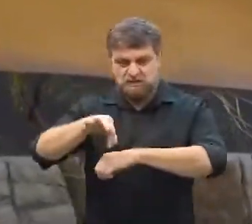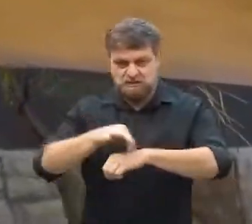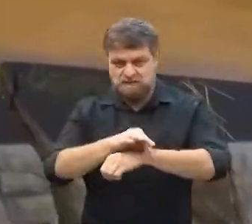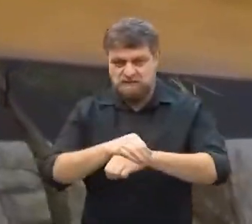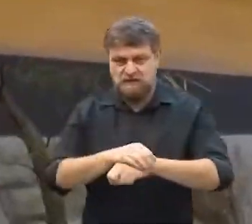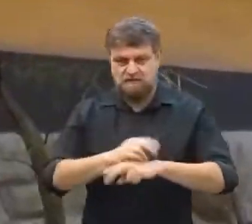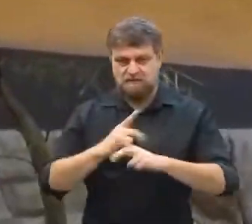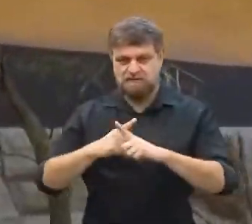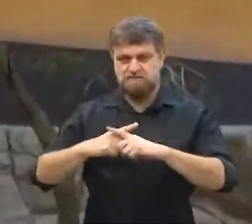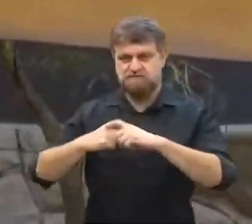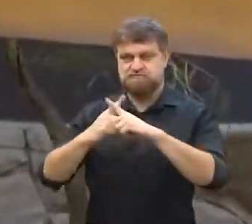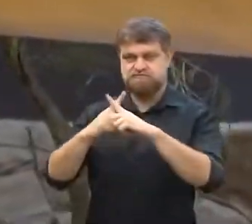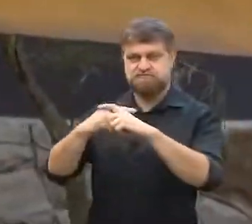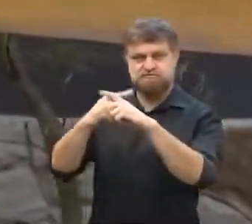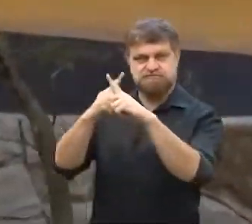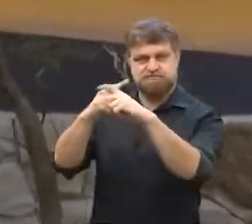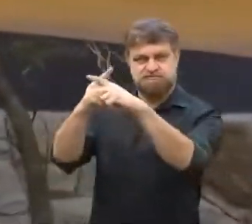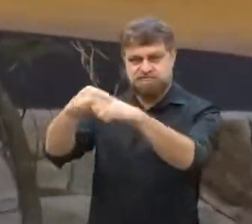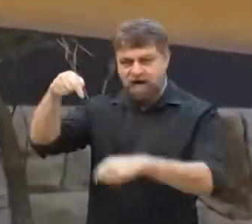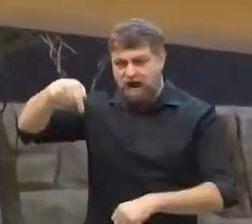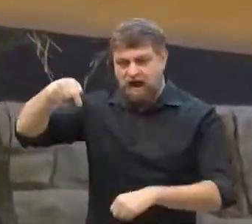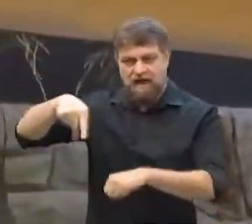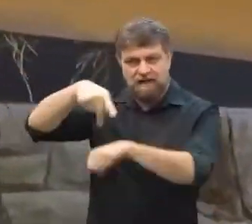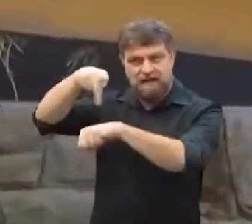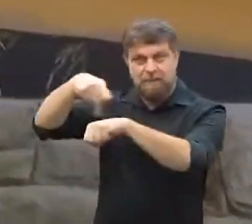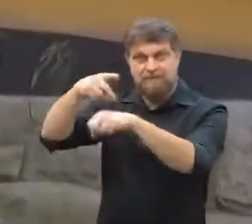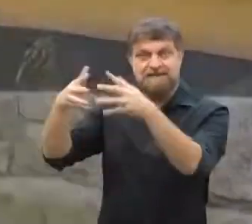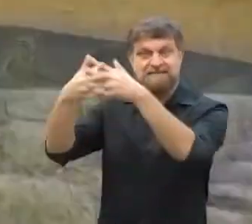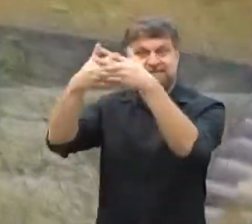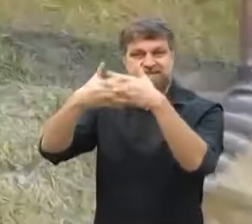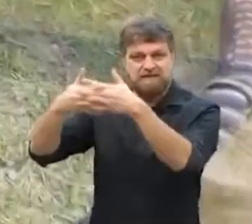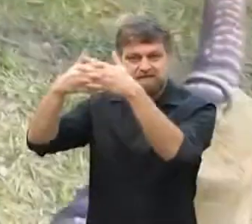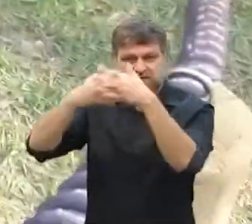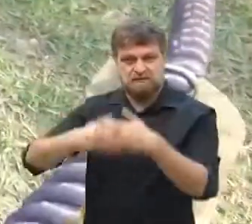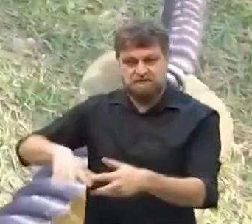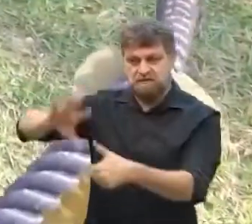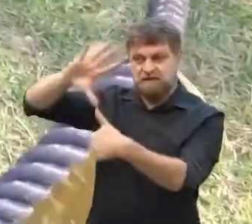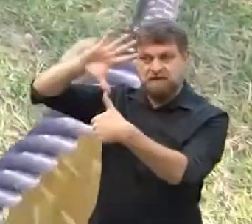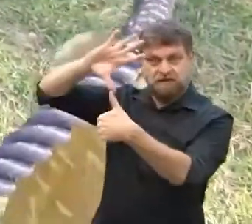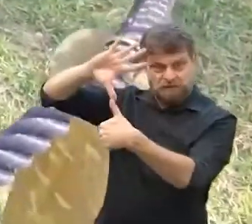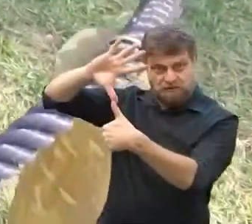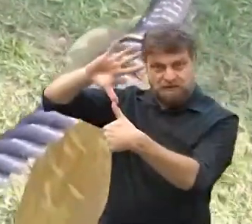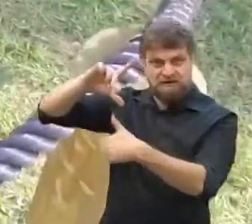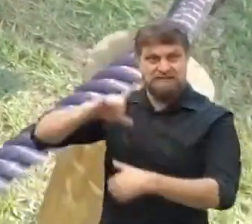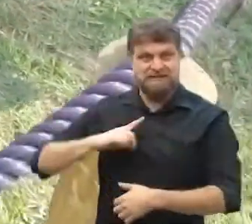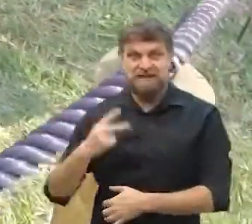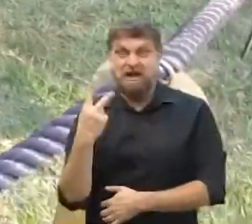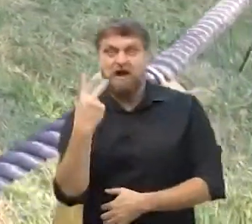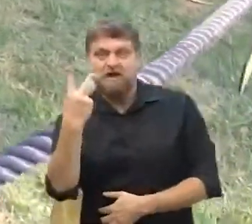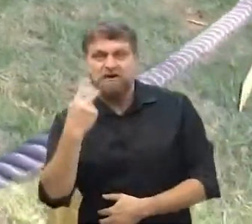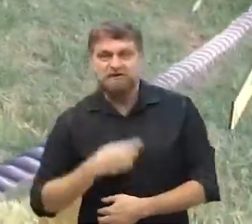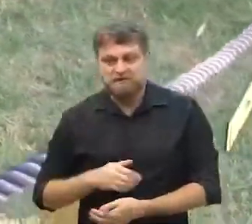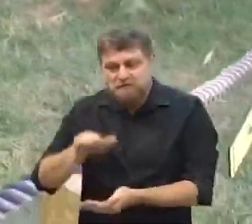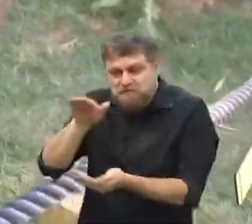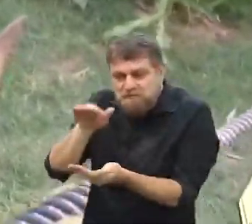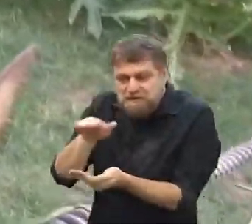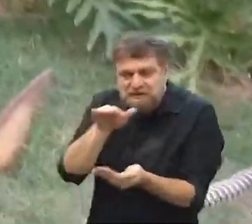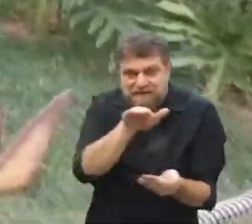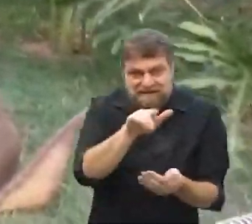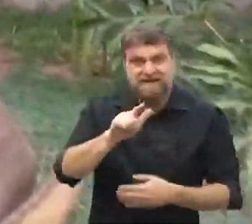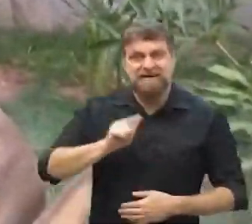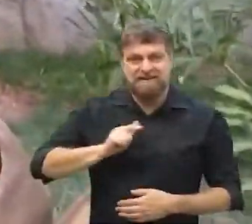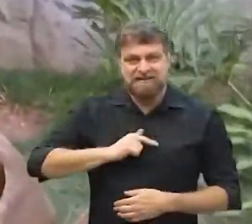envergadura, 2 de altura, que vivia aqui nos Estados Unidos, na América do Norte, né? Tá lá. Tá lá. E tem 2 filhotes lá. Né? Tem também